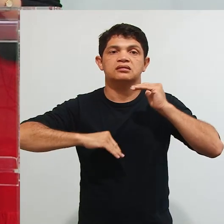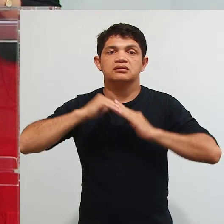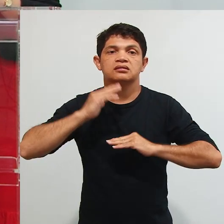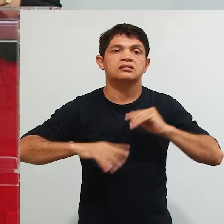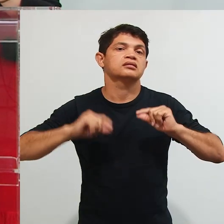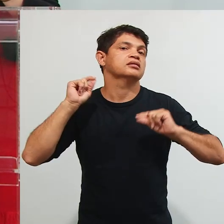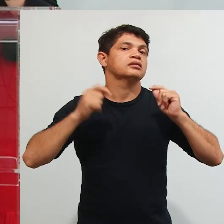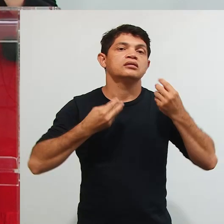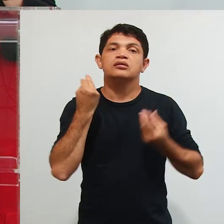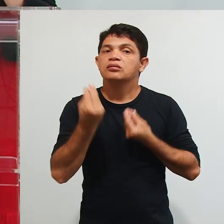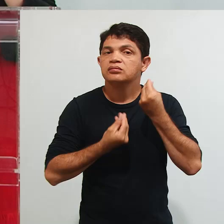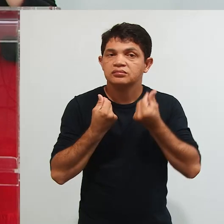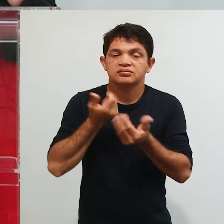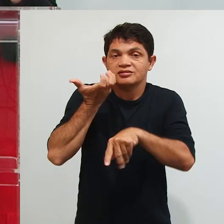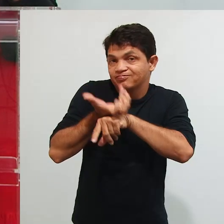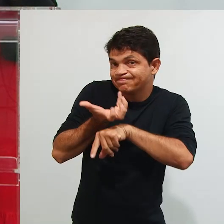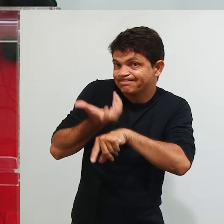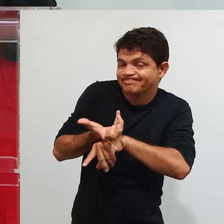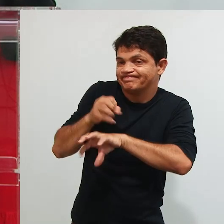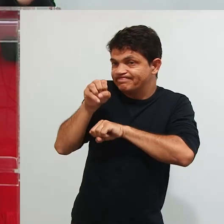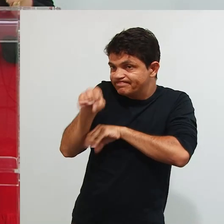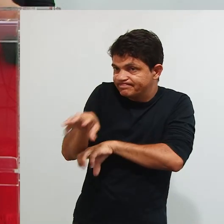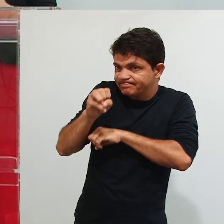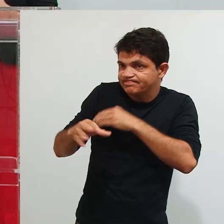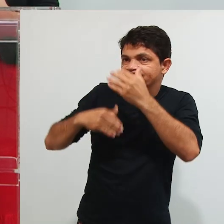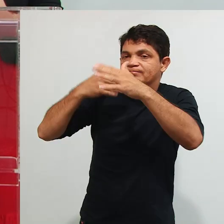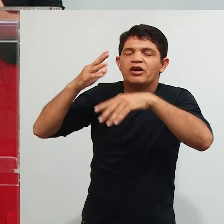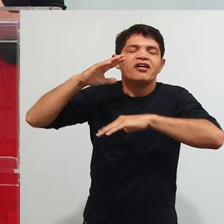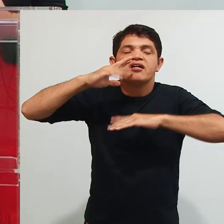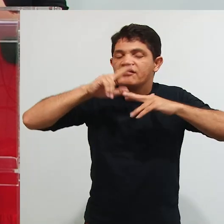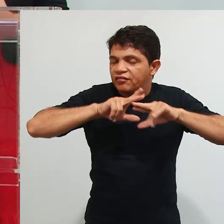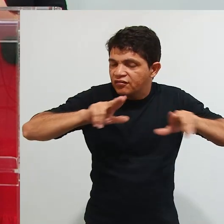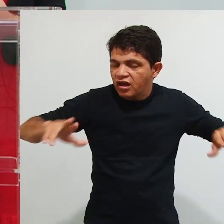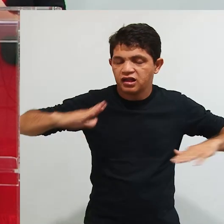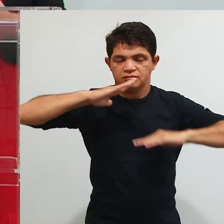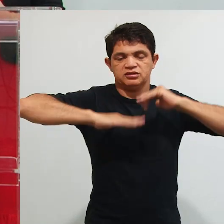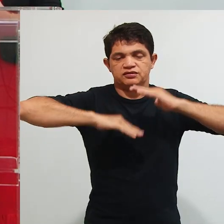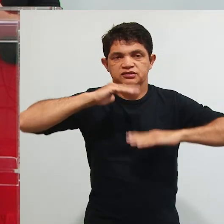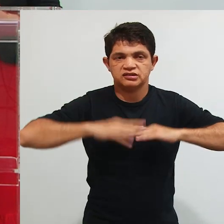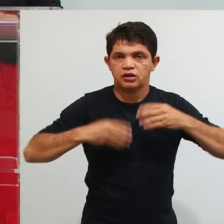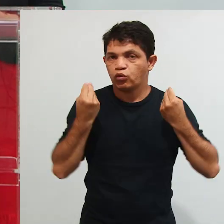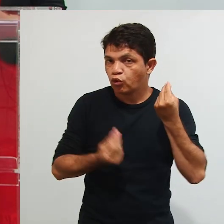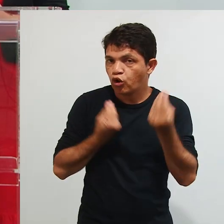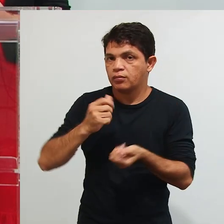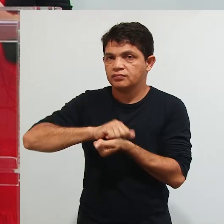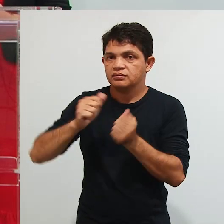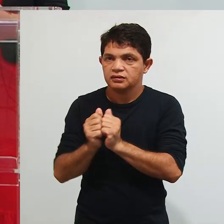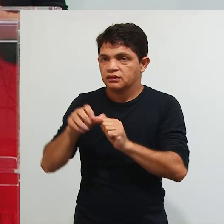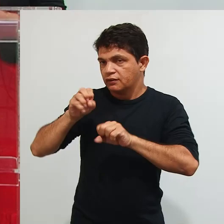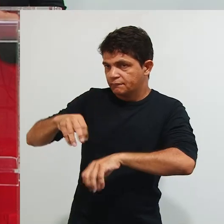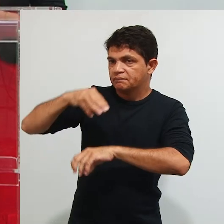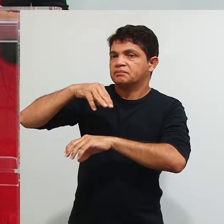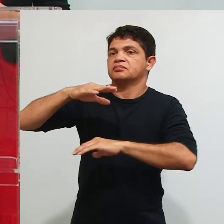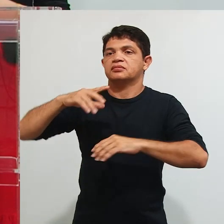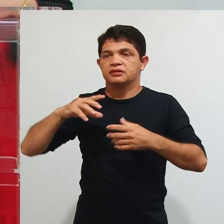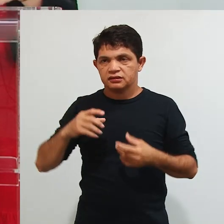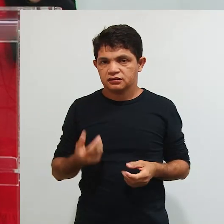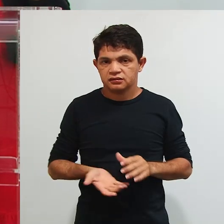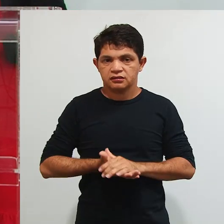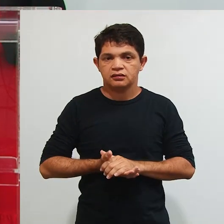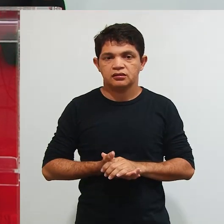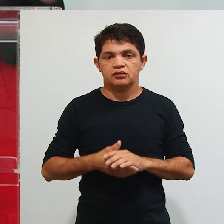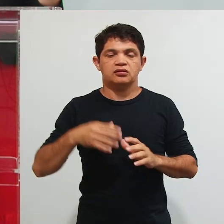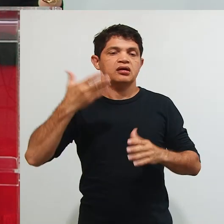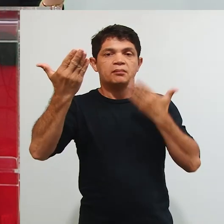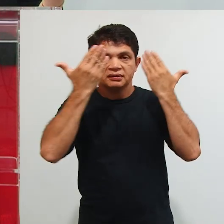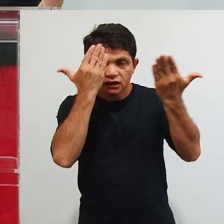feito de maneira multidisciplinar, né, vários profissionais. Não é só o médico, né, não é